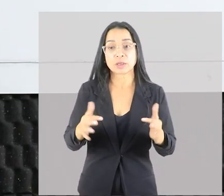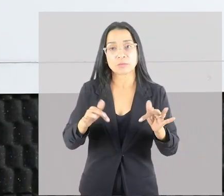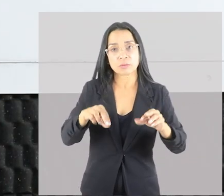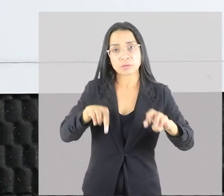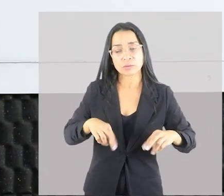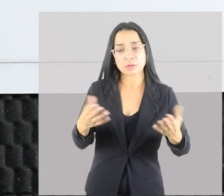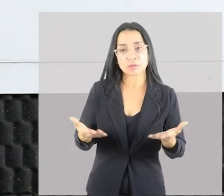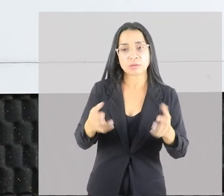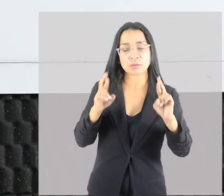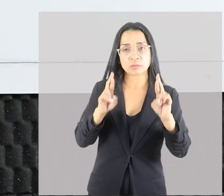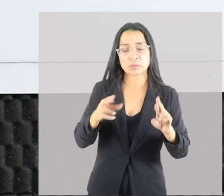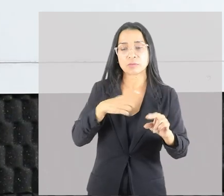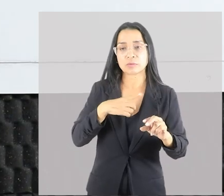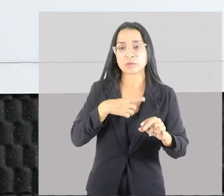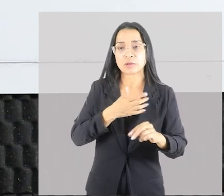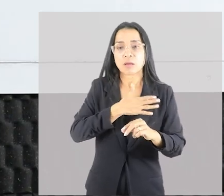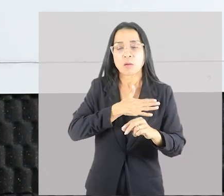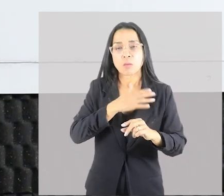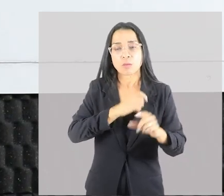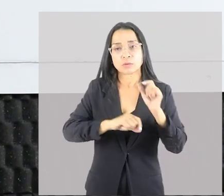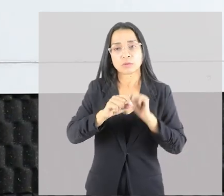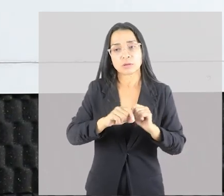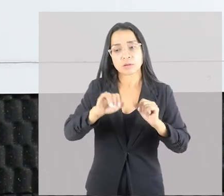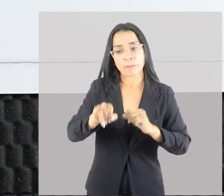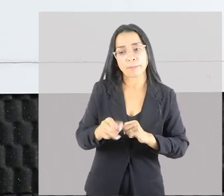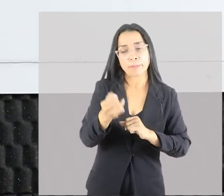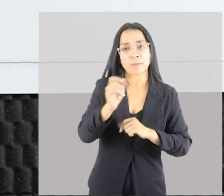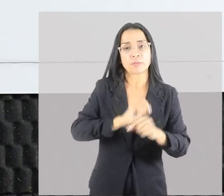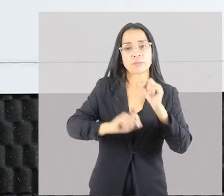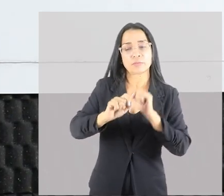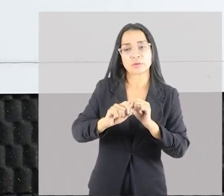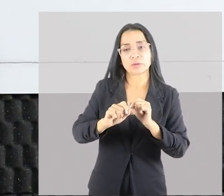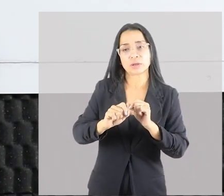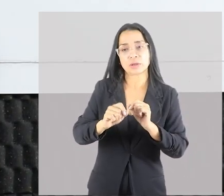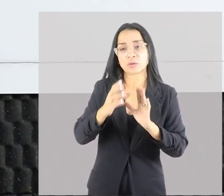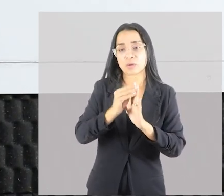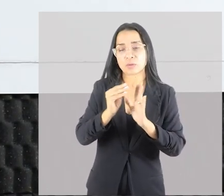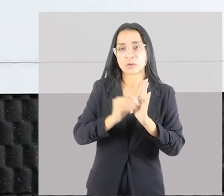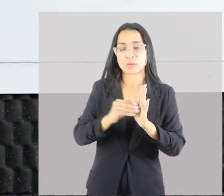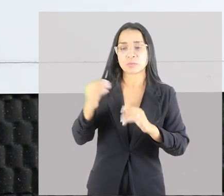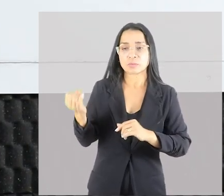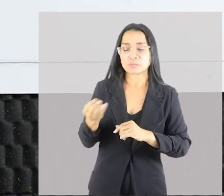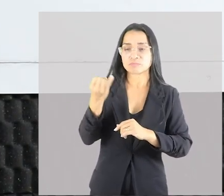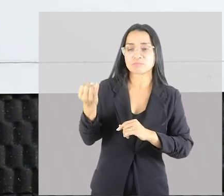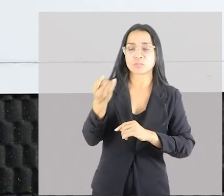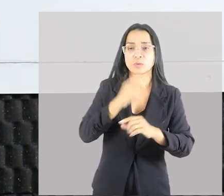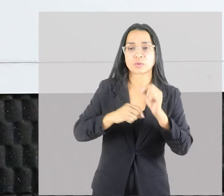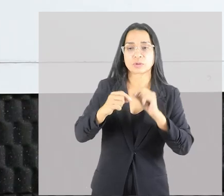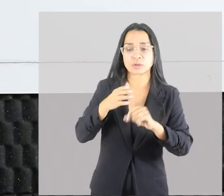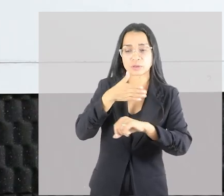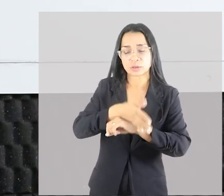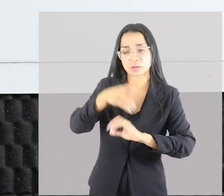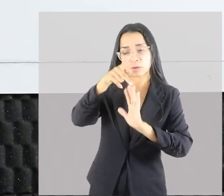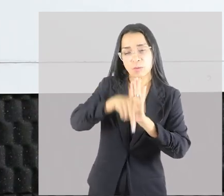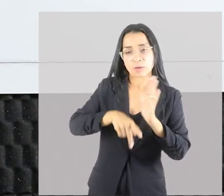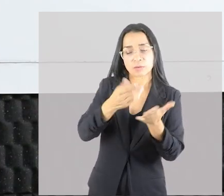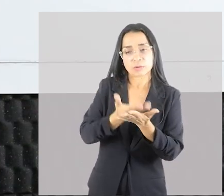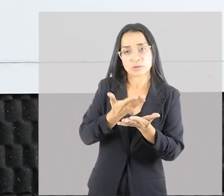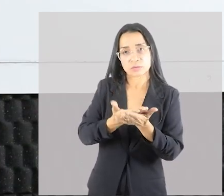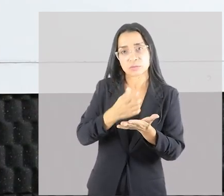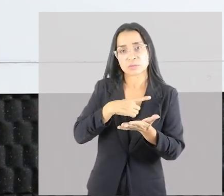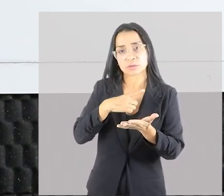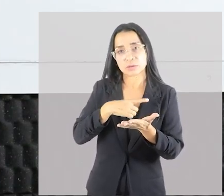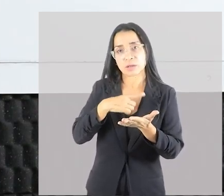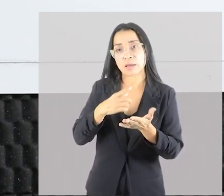aqui. Espero que você tenha gostado, que tenha aproveitado. Esse, de fato, é um conteúdo muito interessante. Acesse o plano de estudo, porque lá você